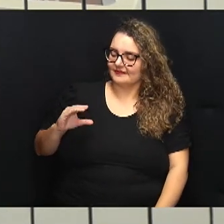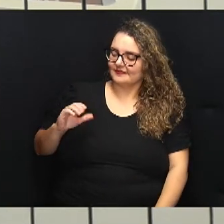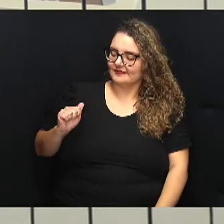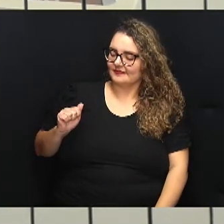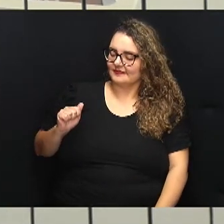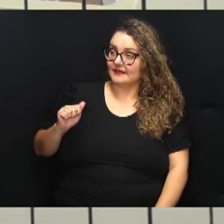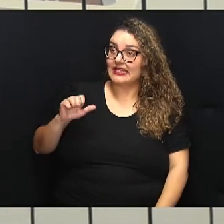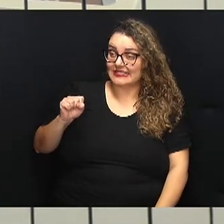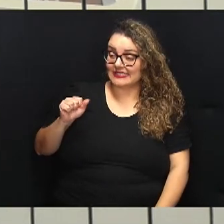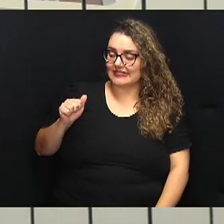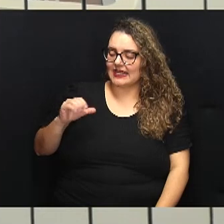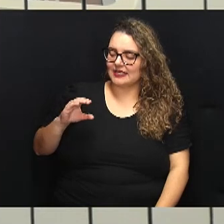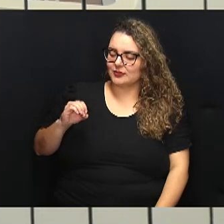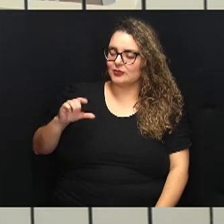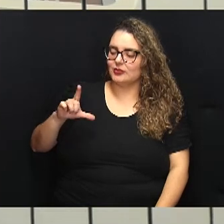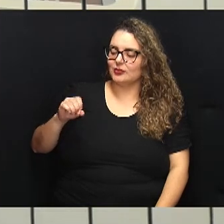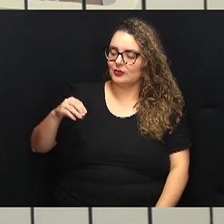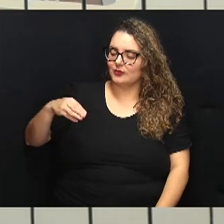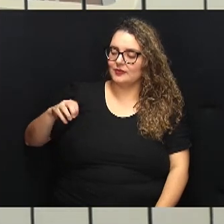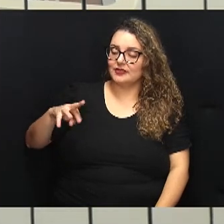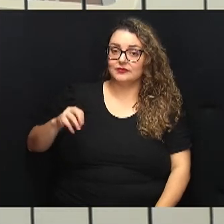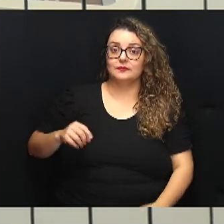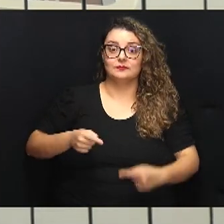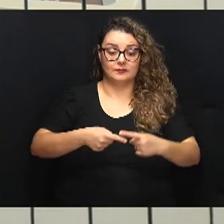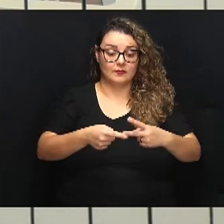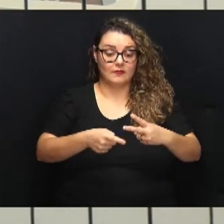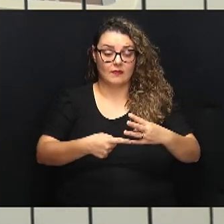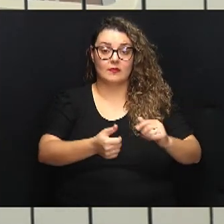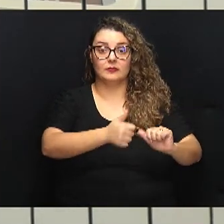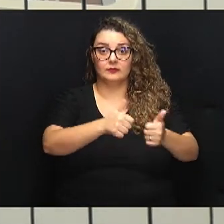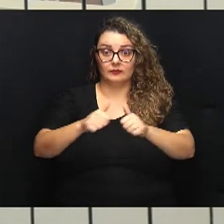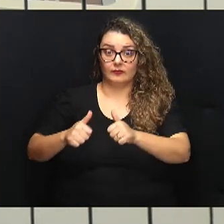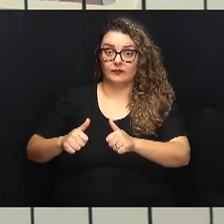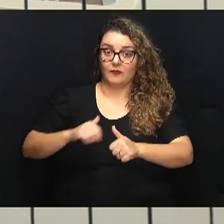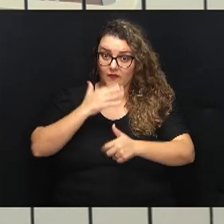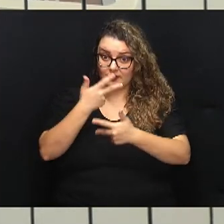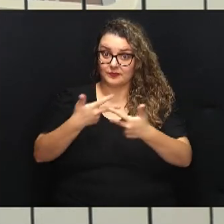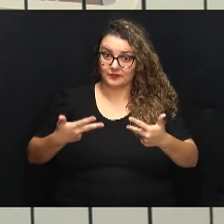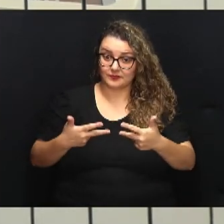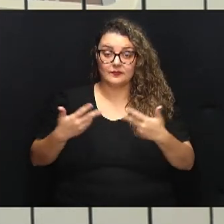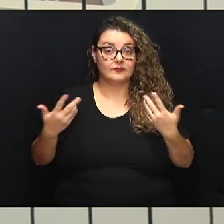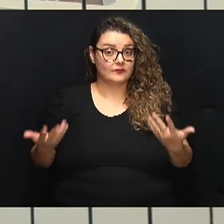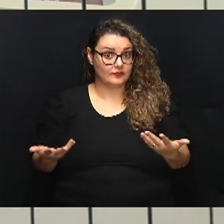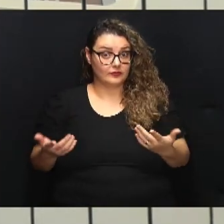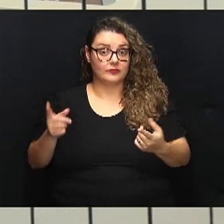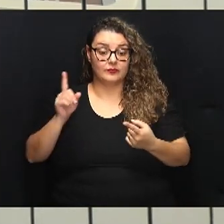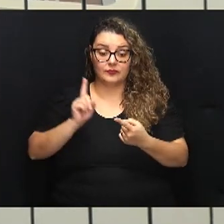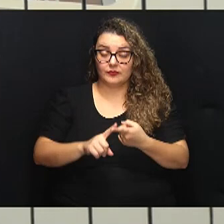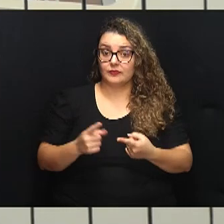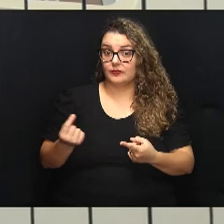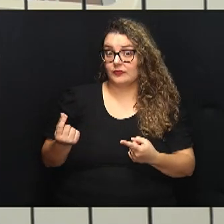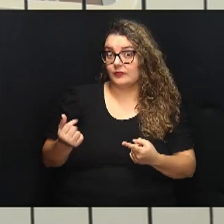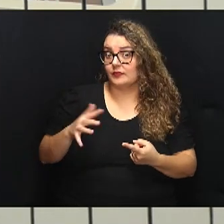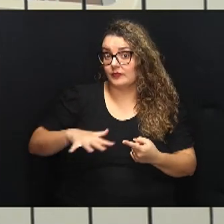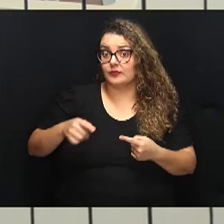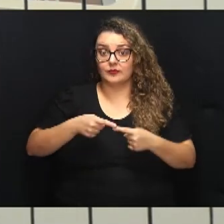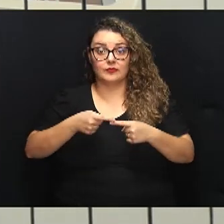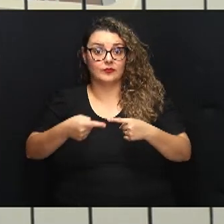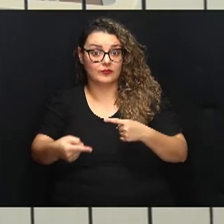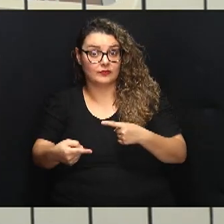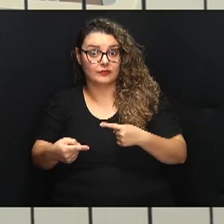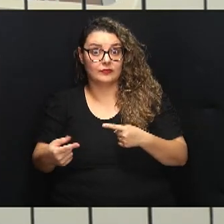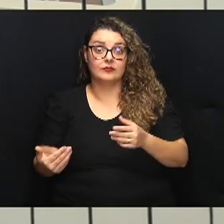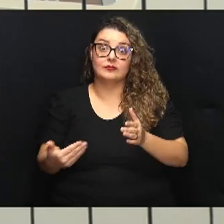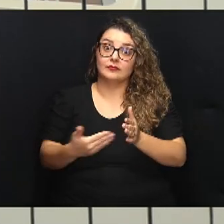traz semanalmente a variação de preços dos hortifrutis. Então, sobre os preços desta semana, até